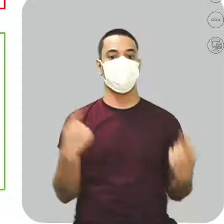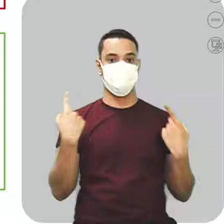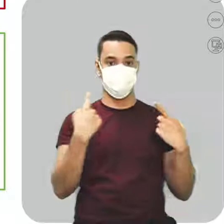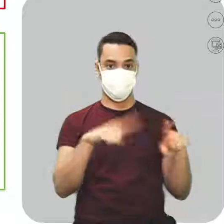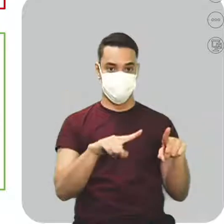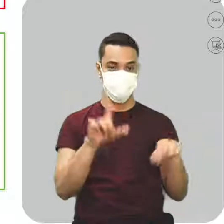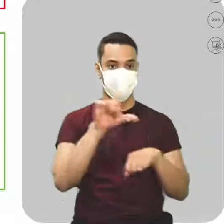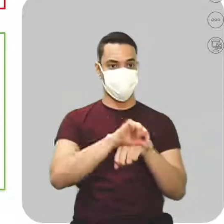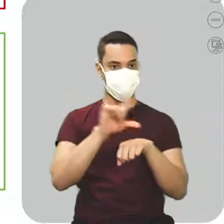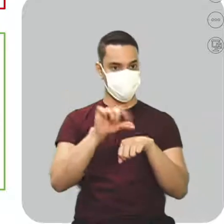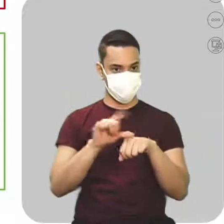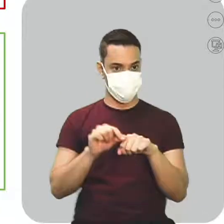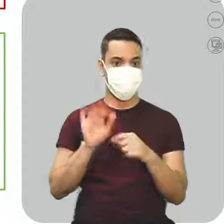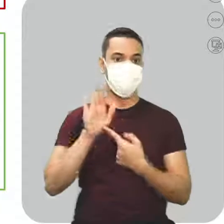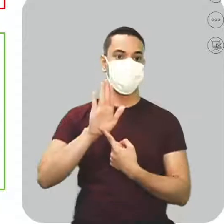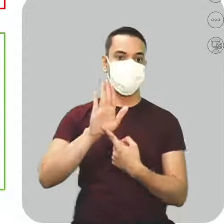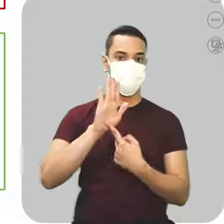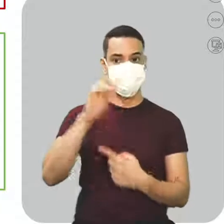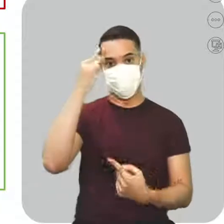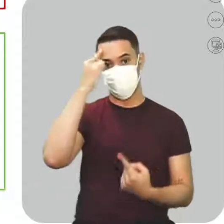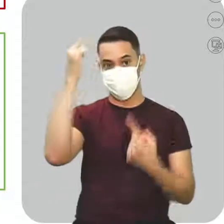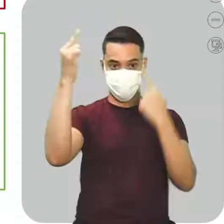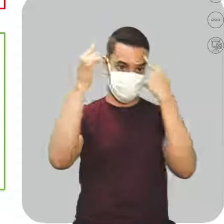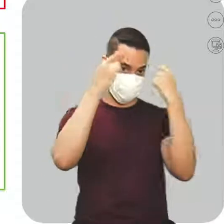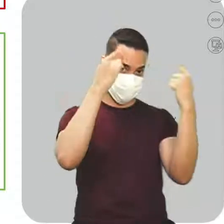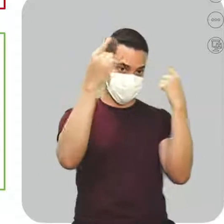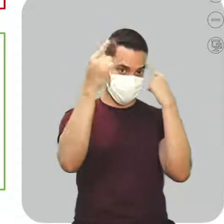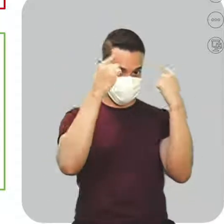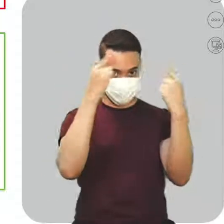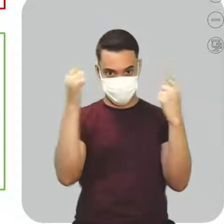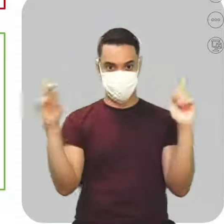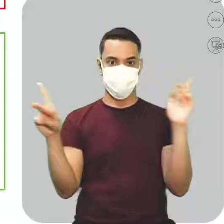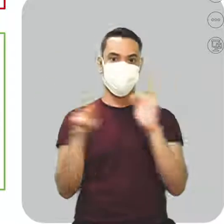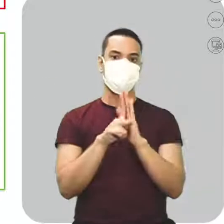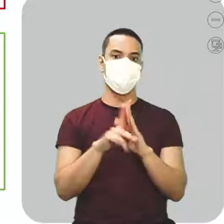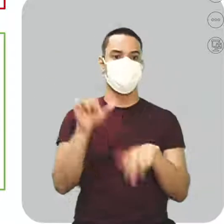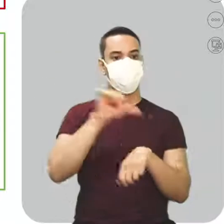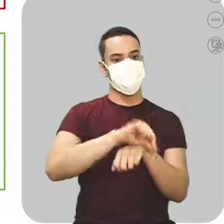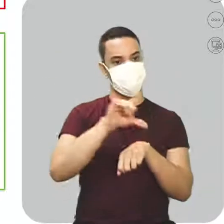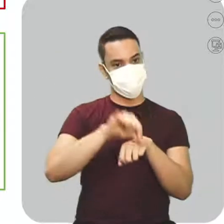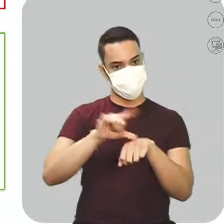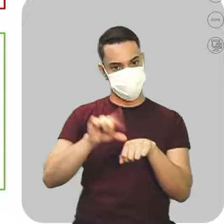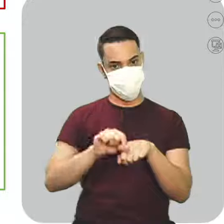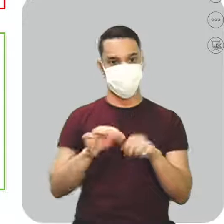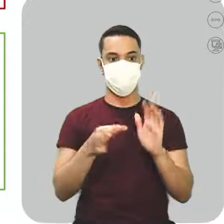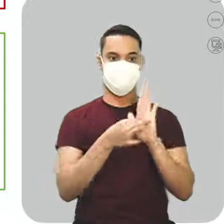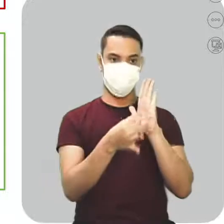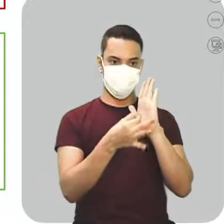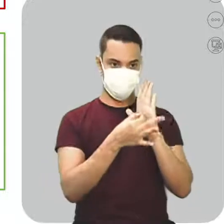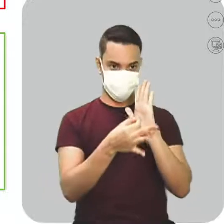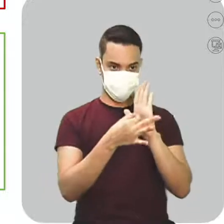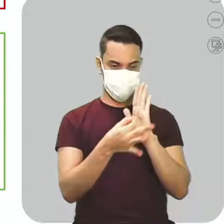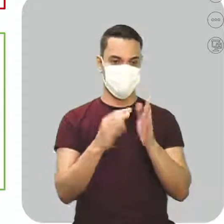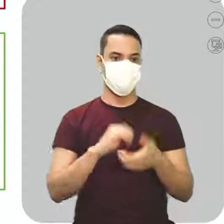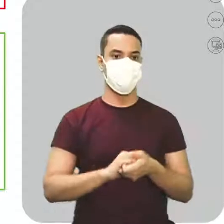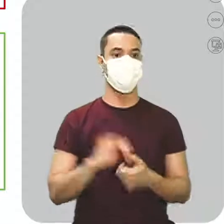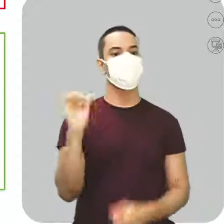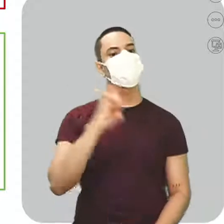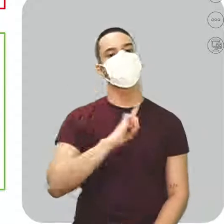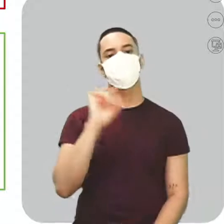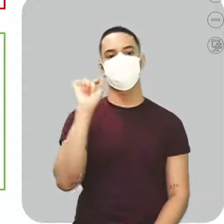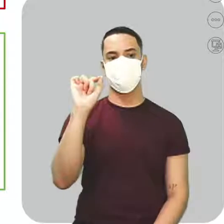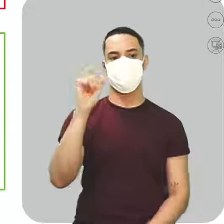Contra-argumentação apresenta as ideias opostas à argumentação, tá bom? Aqui eu